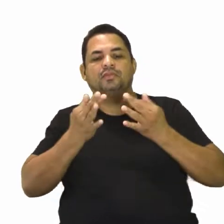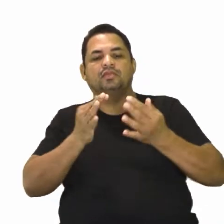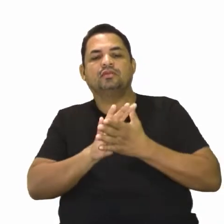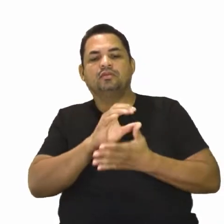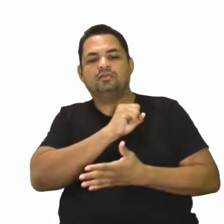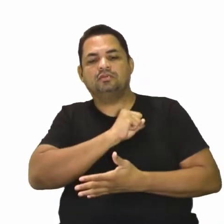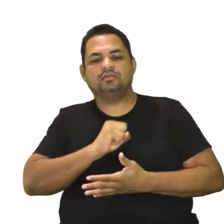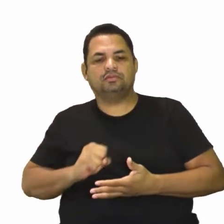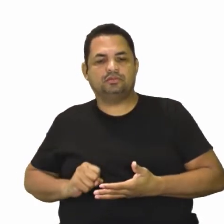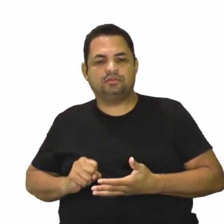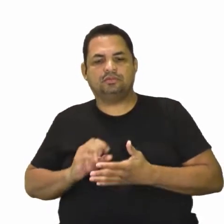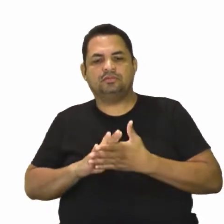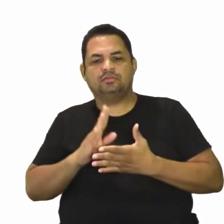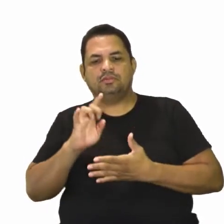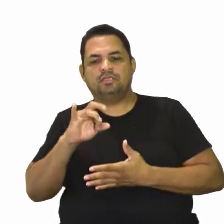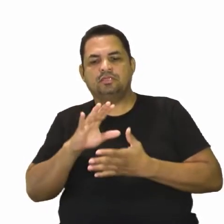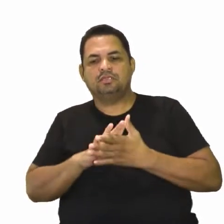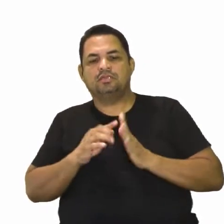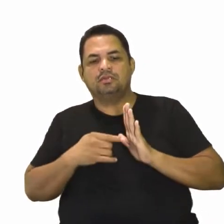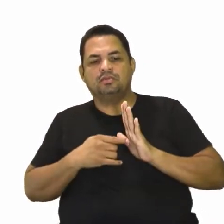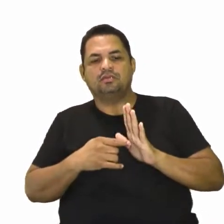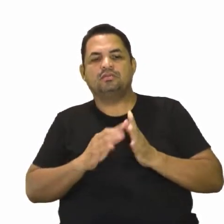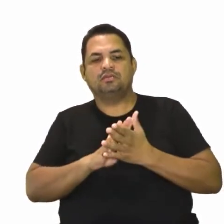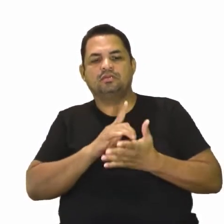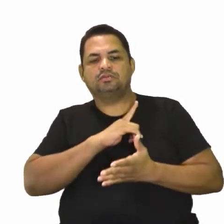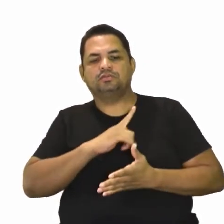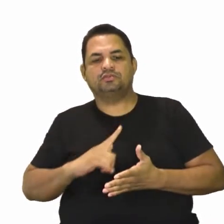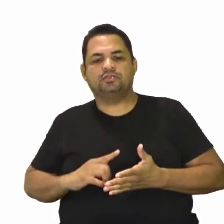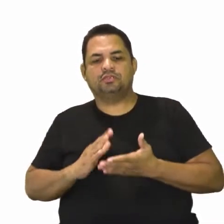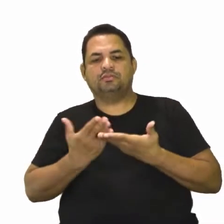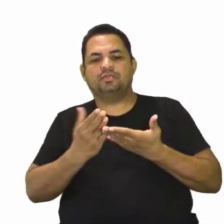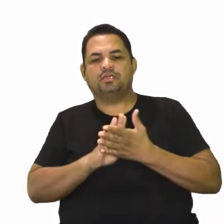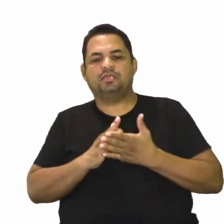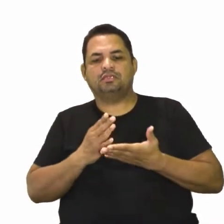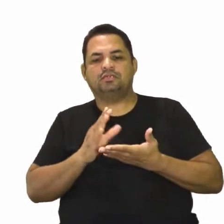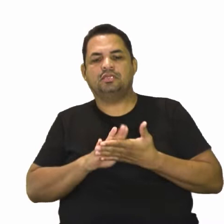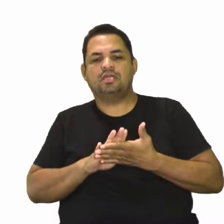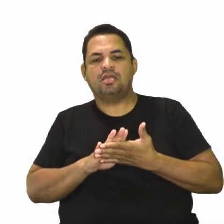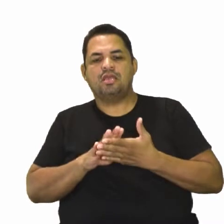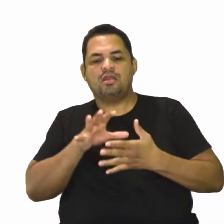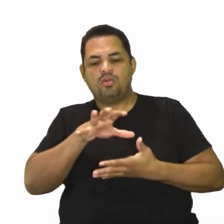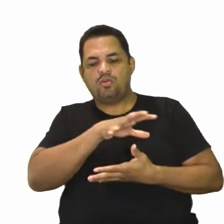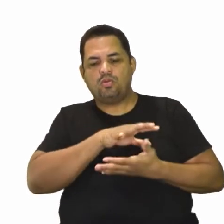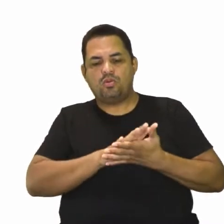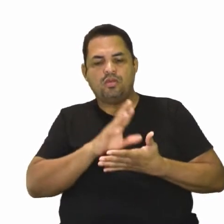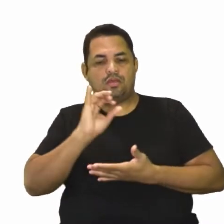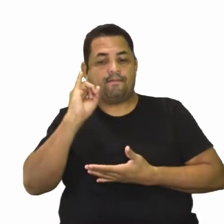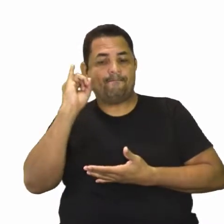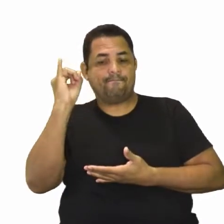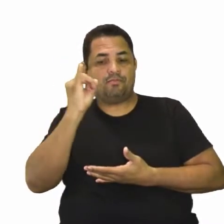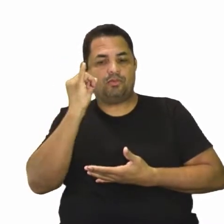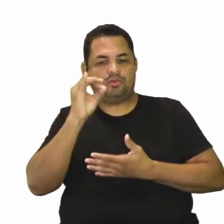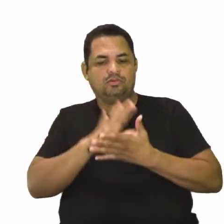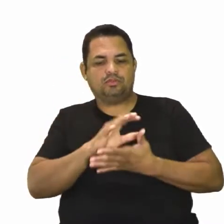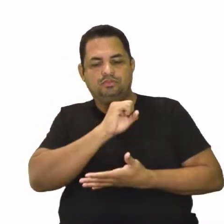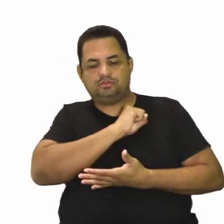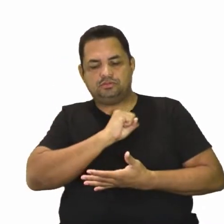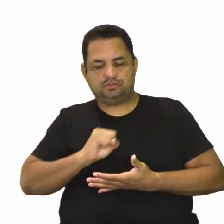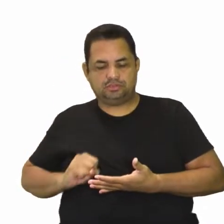senador biônico, que era indicado pelos generais para ocupar o lugar de destaque no Senado.